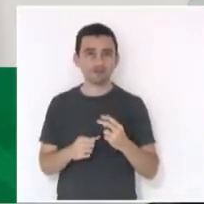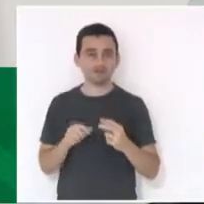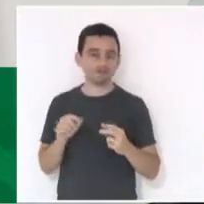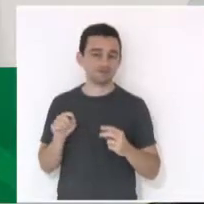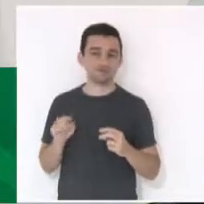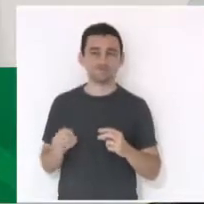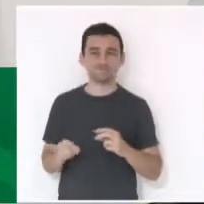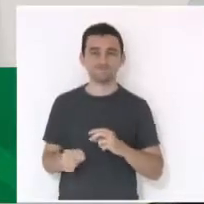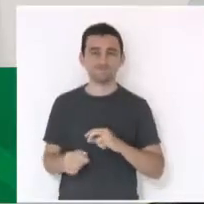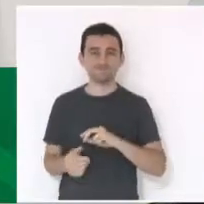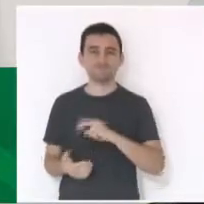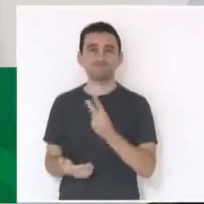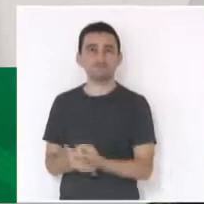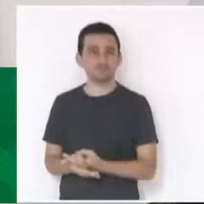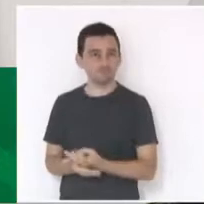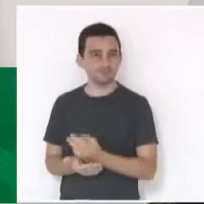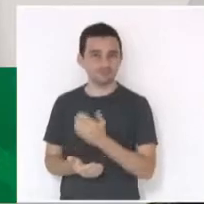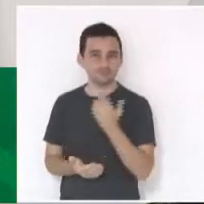morre